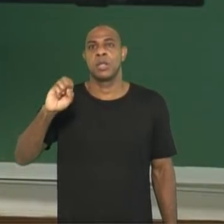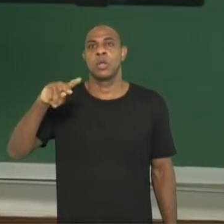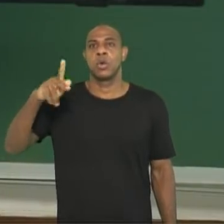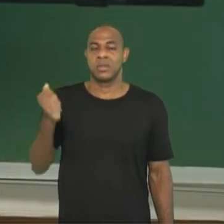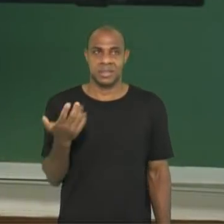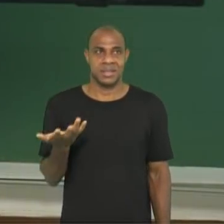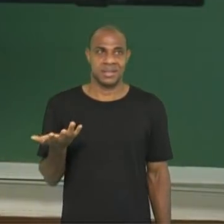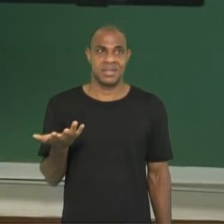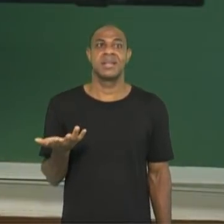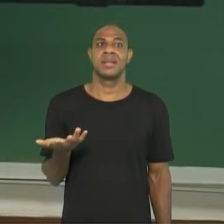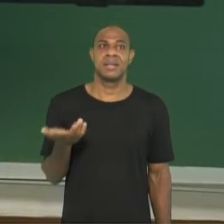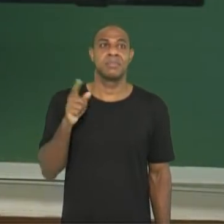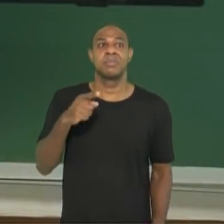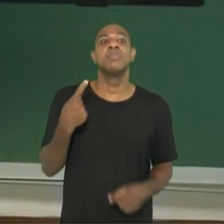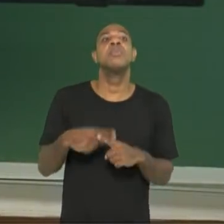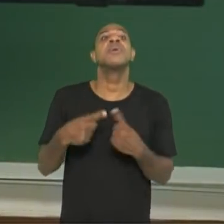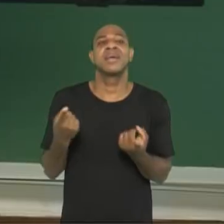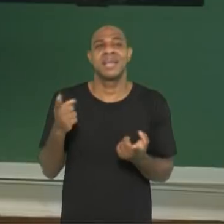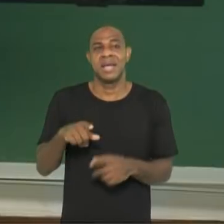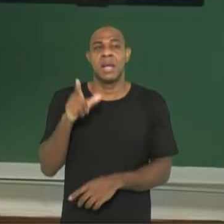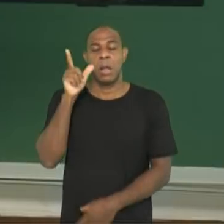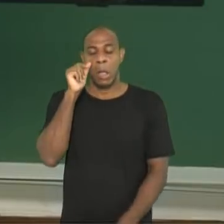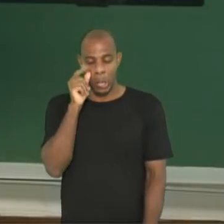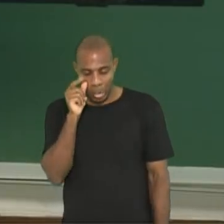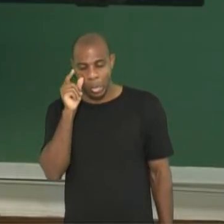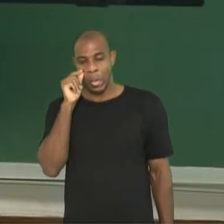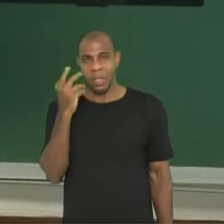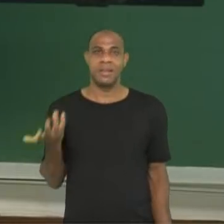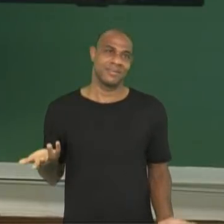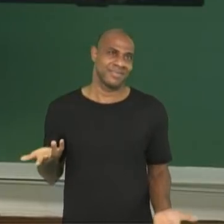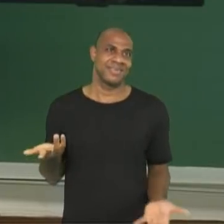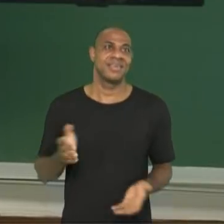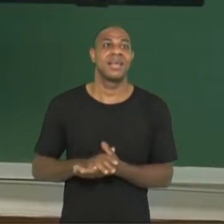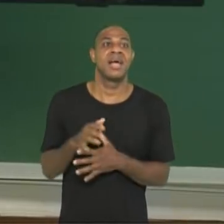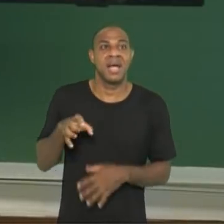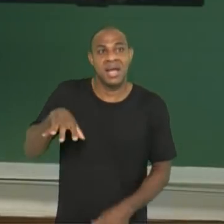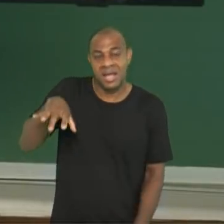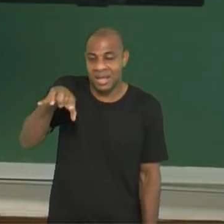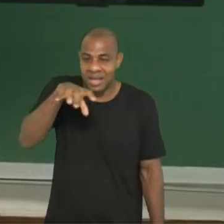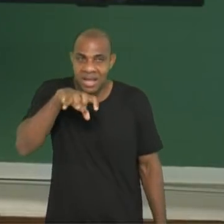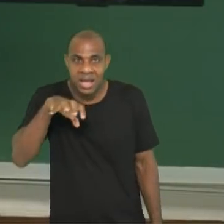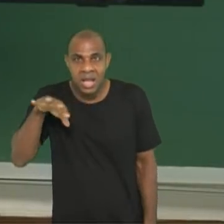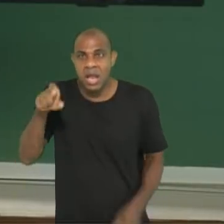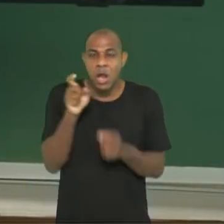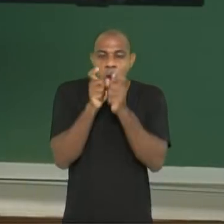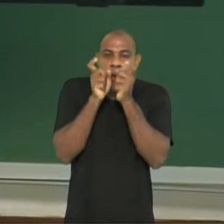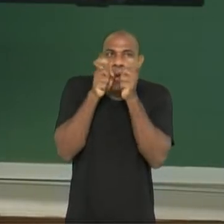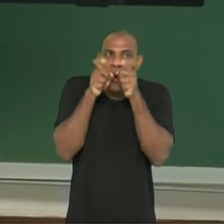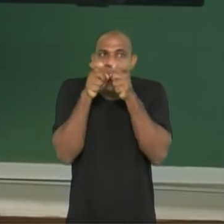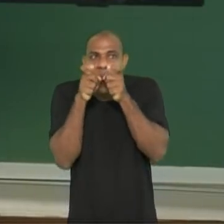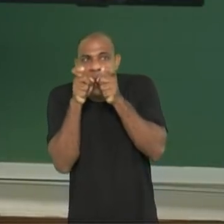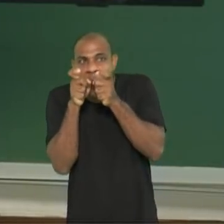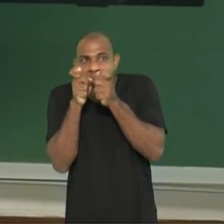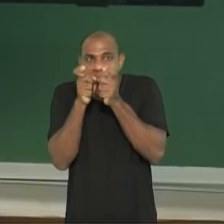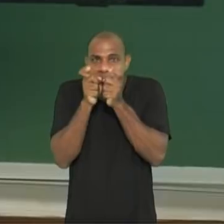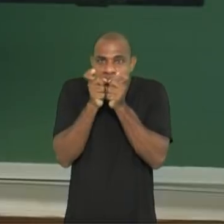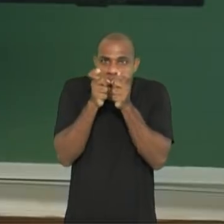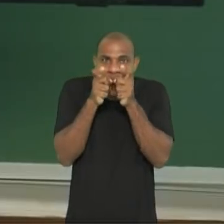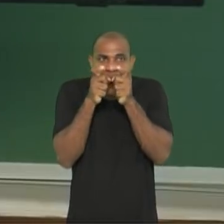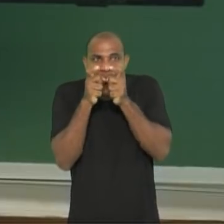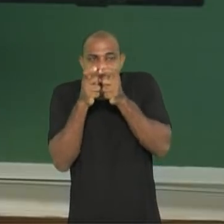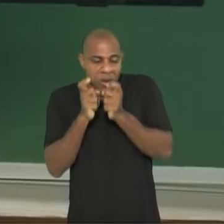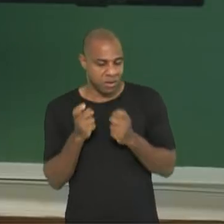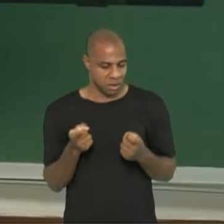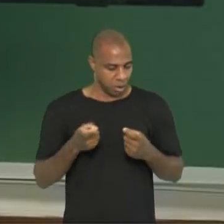animais peçonhentos. As aranhas vão usar as quelíceras delas para poder picar e injetar isso